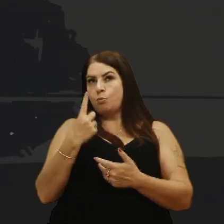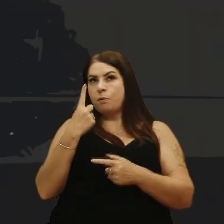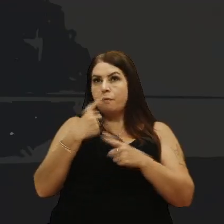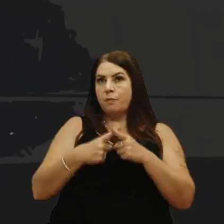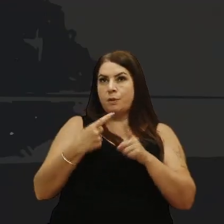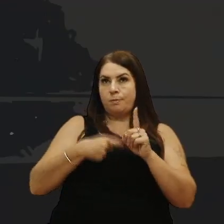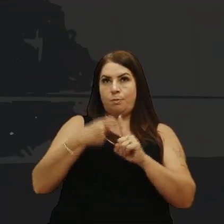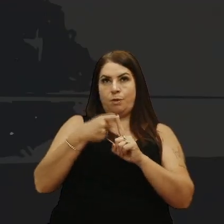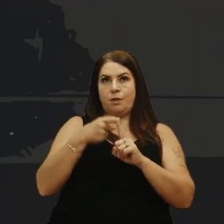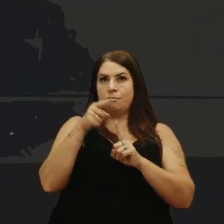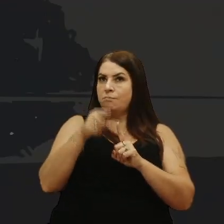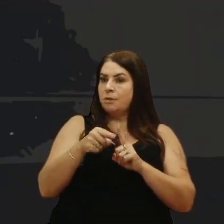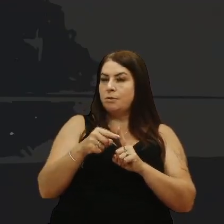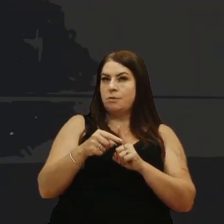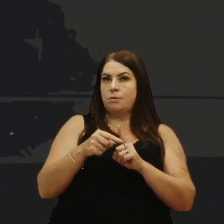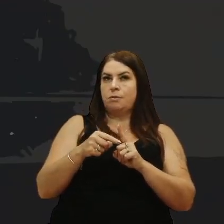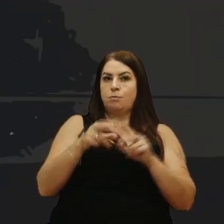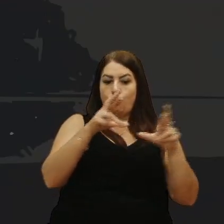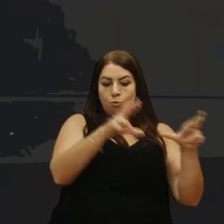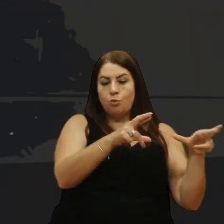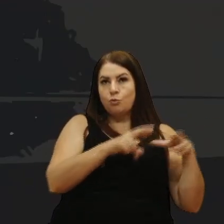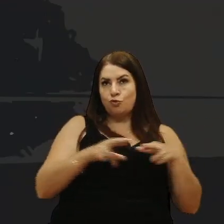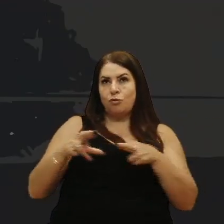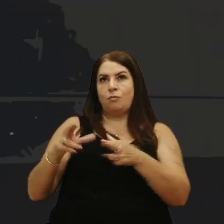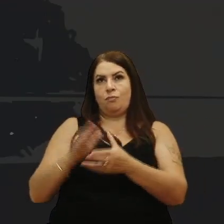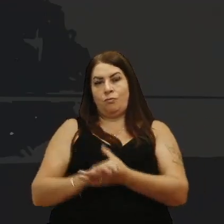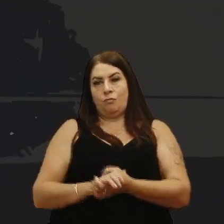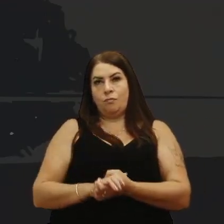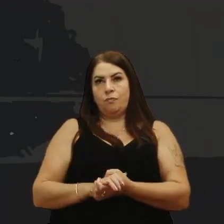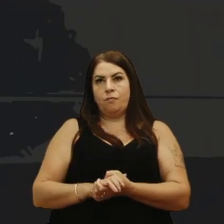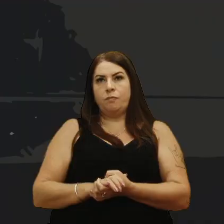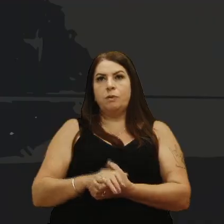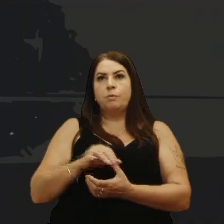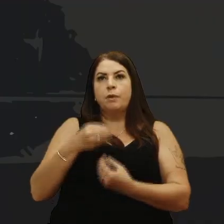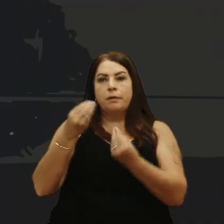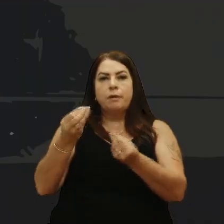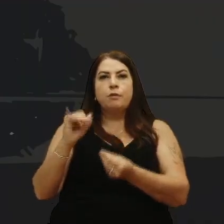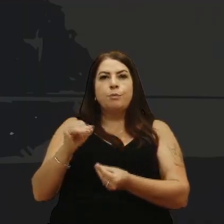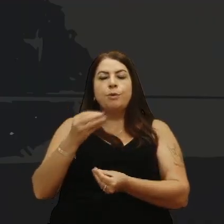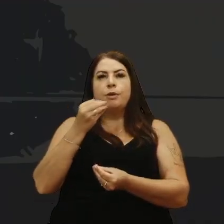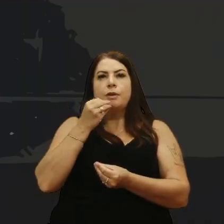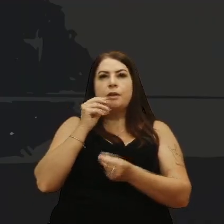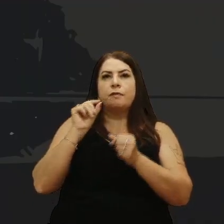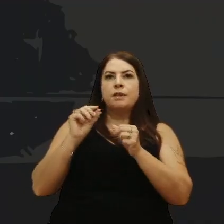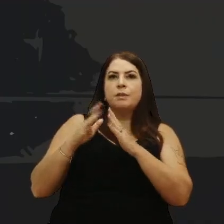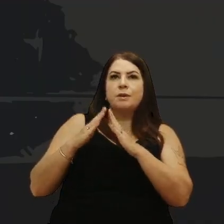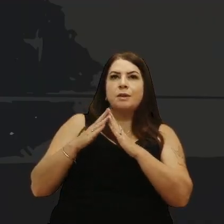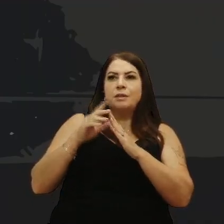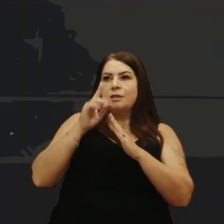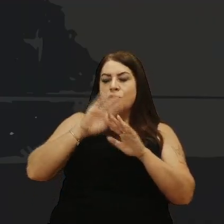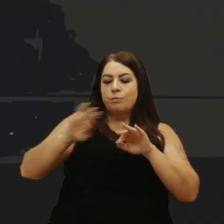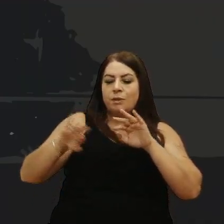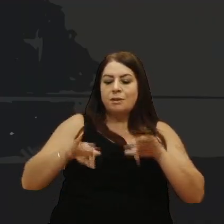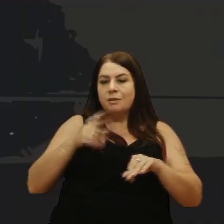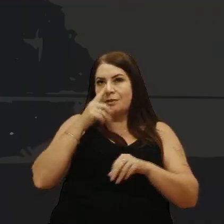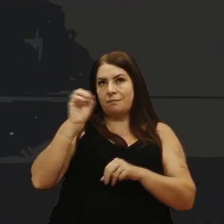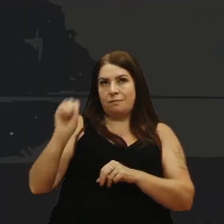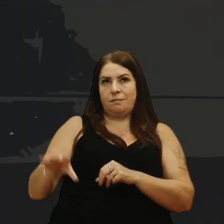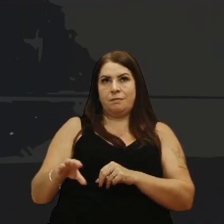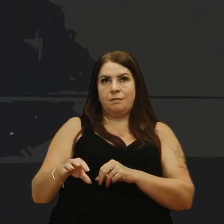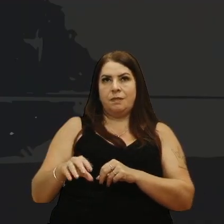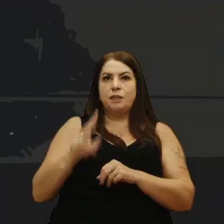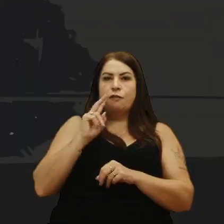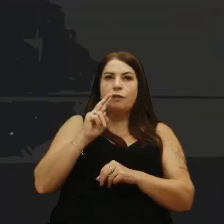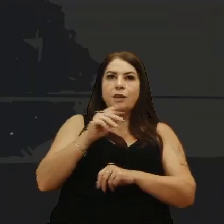por mês, um bota fora por região. Dá oportunidade para o morador fazer o descarte. Mapeia